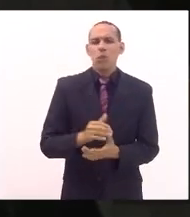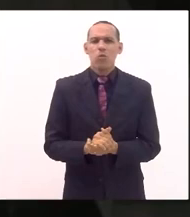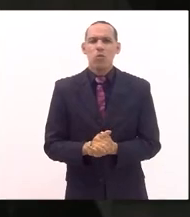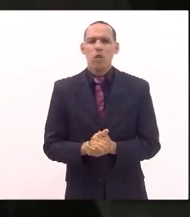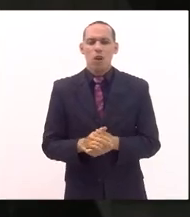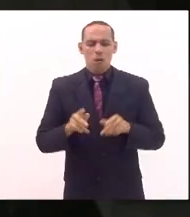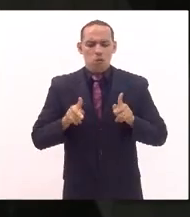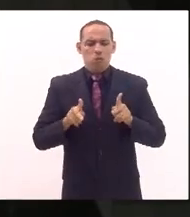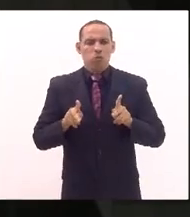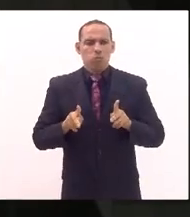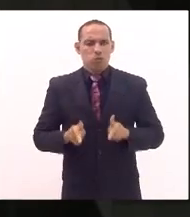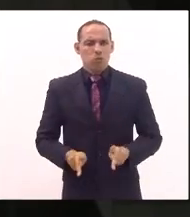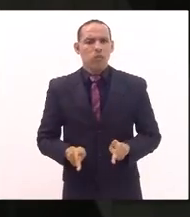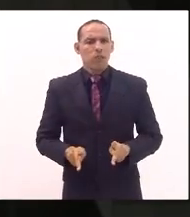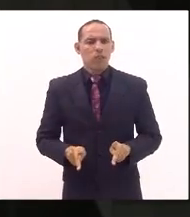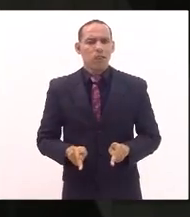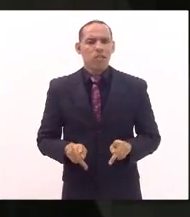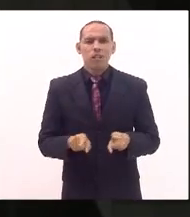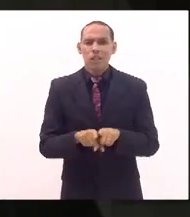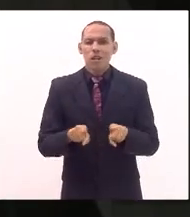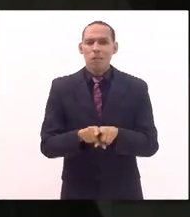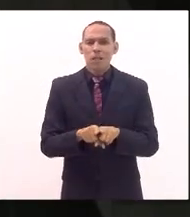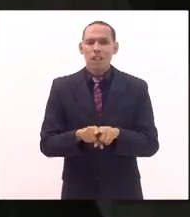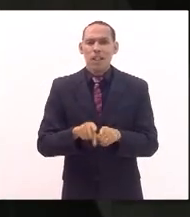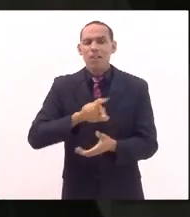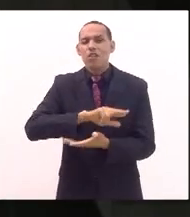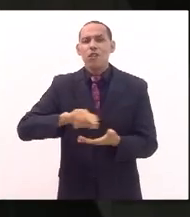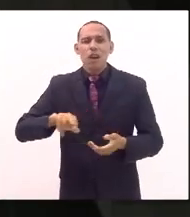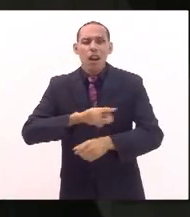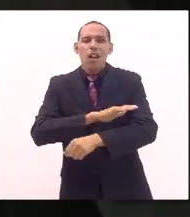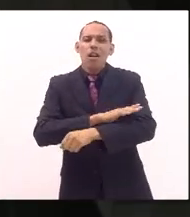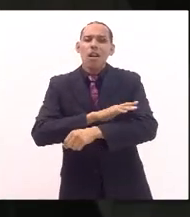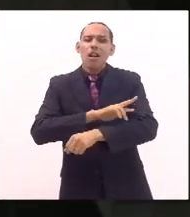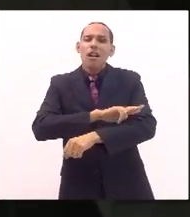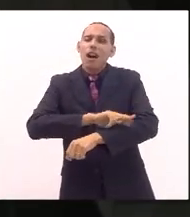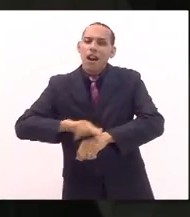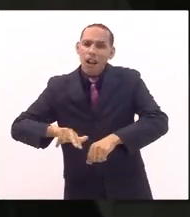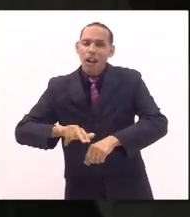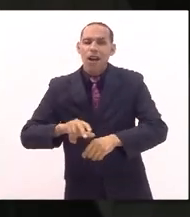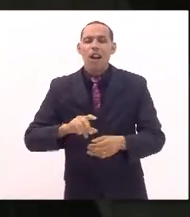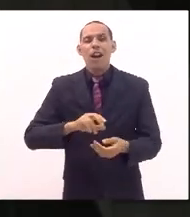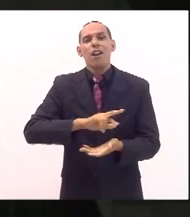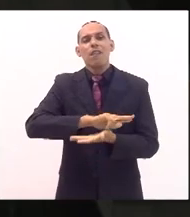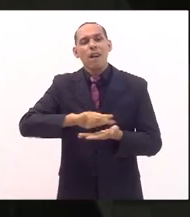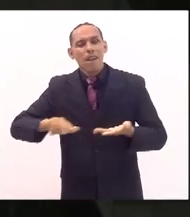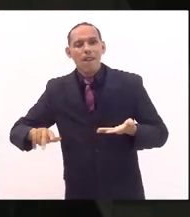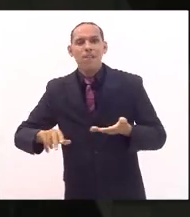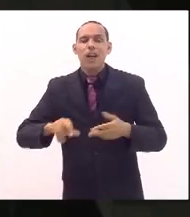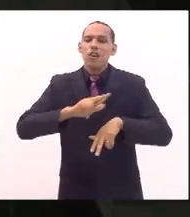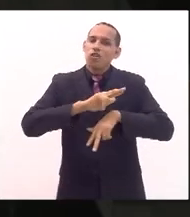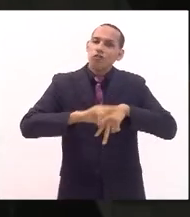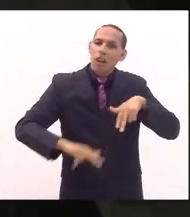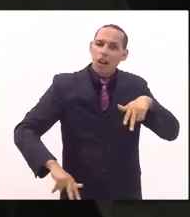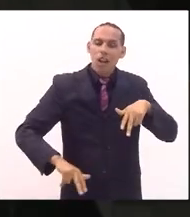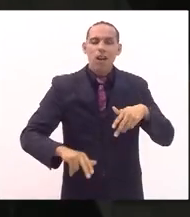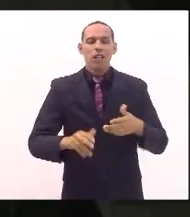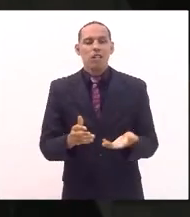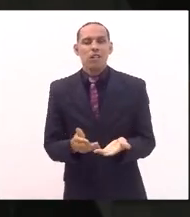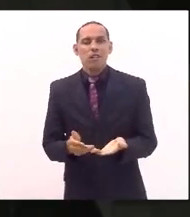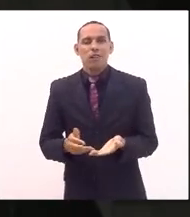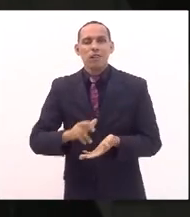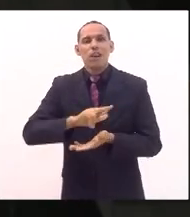pena postura a pena é esses a diversidade racial a diversidade de gênero a diversidade